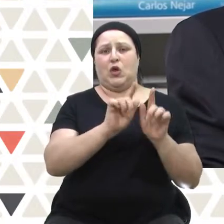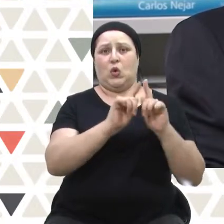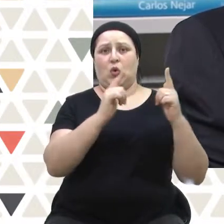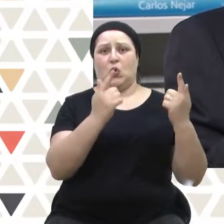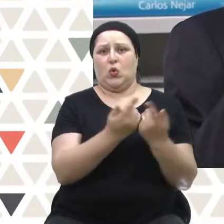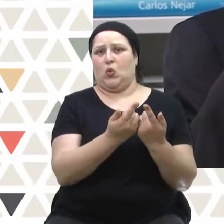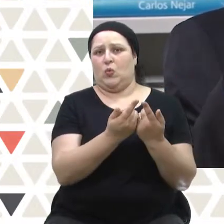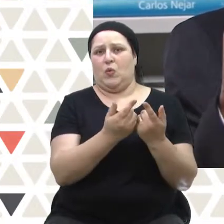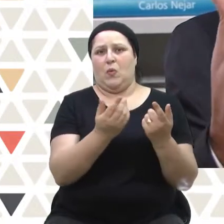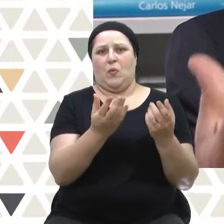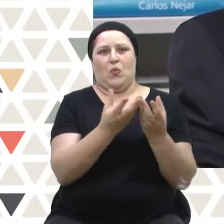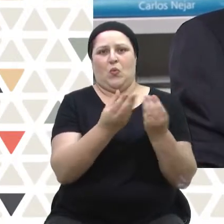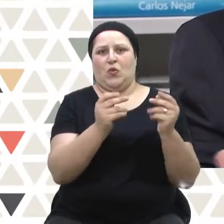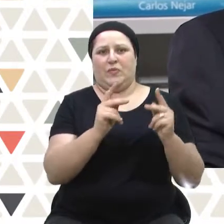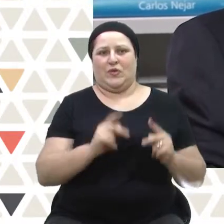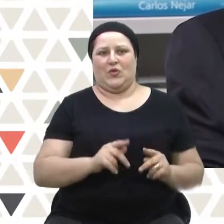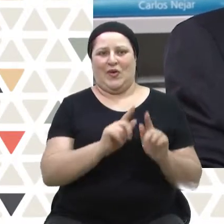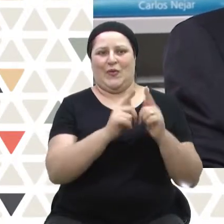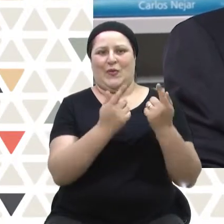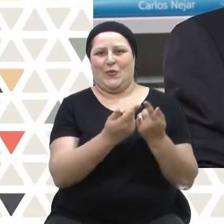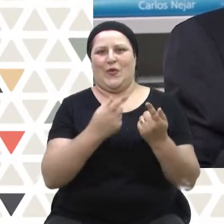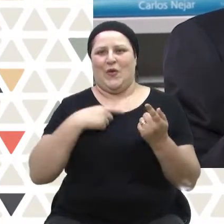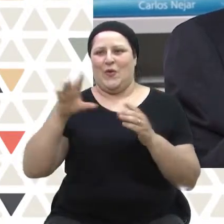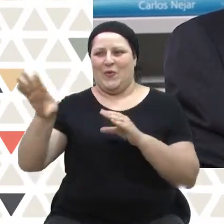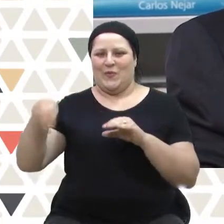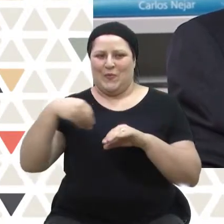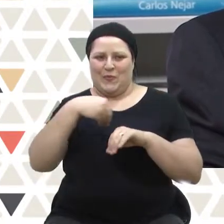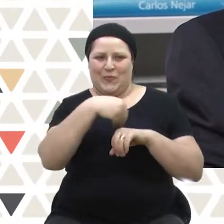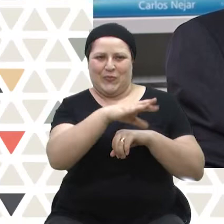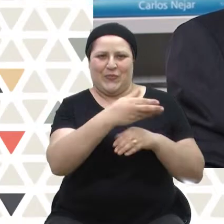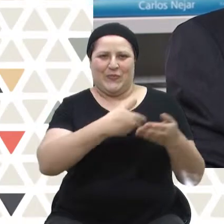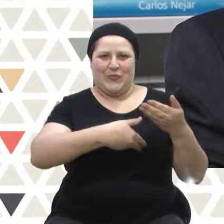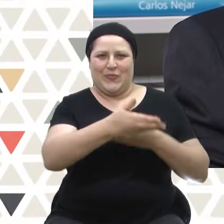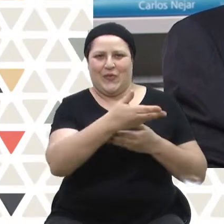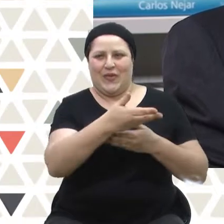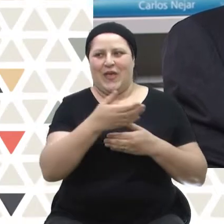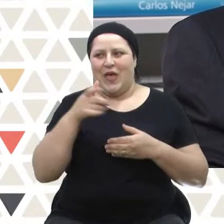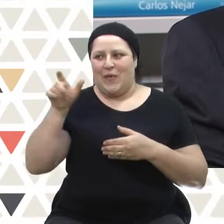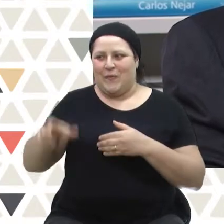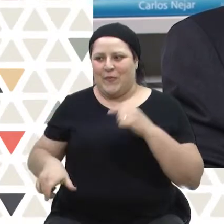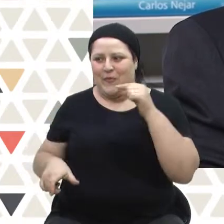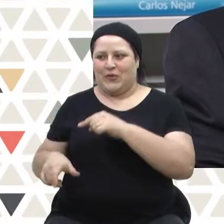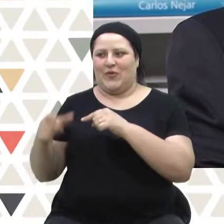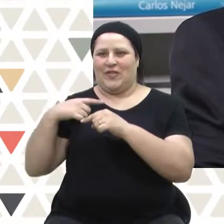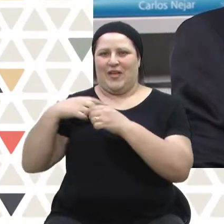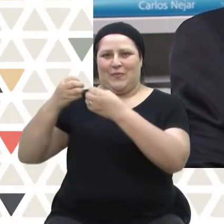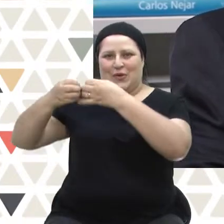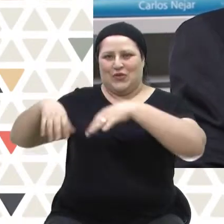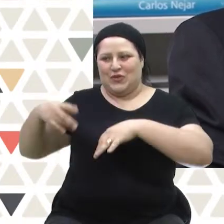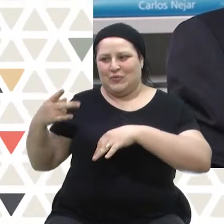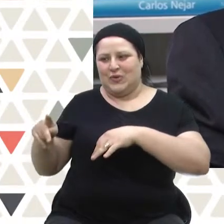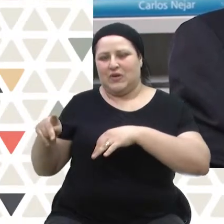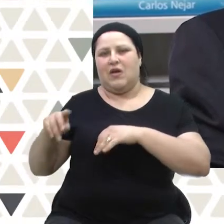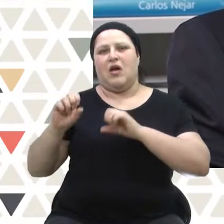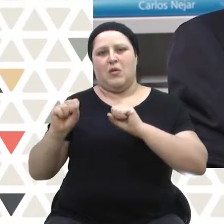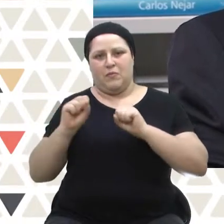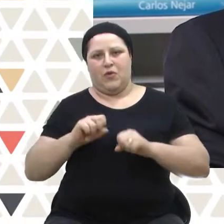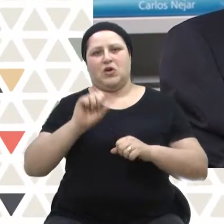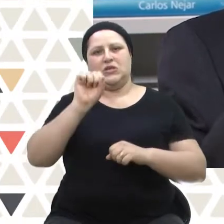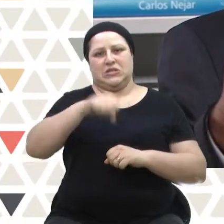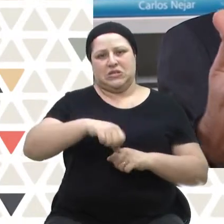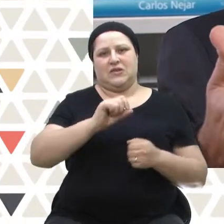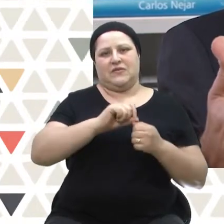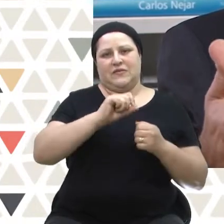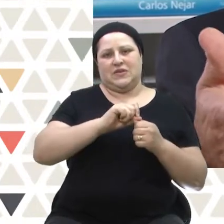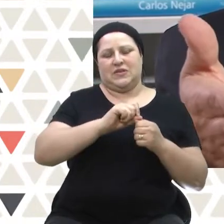de WhatsApp com muita gente, publiquei nas redes sociais algo que causou dano à pessoa, é possível sim